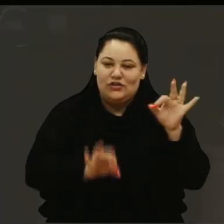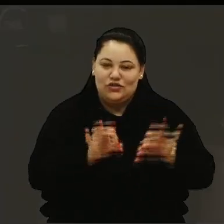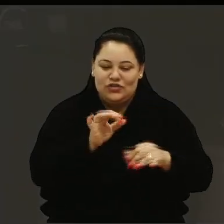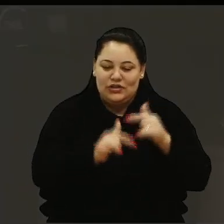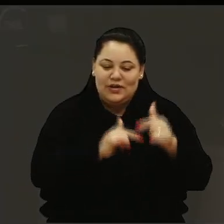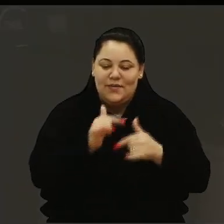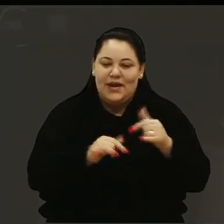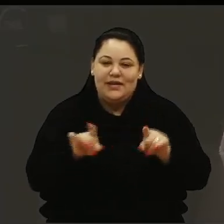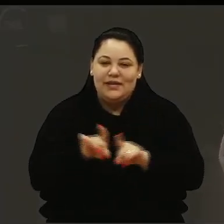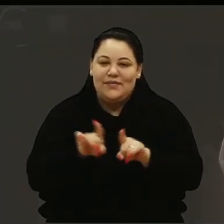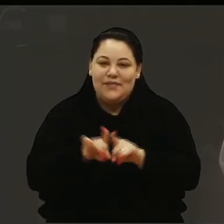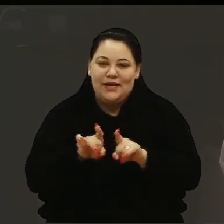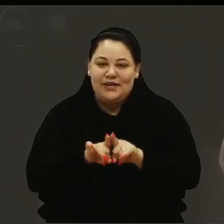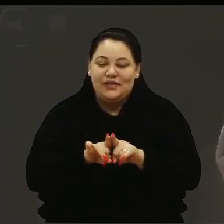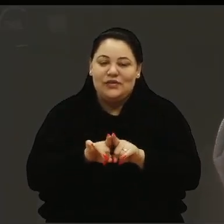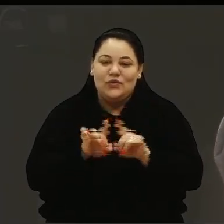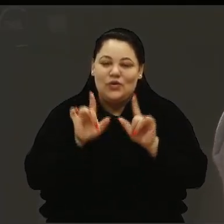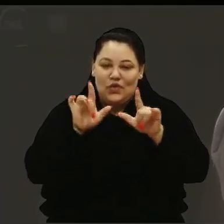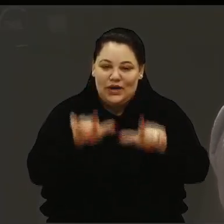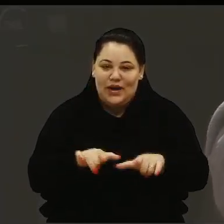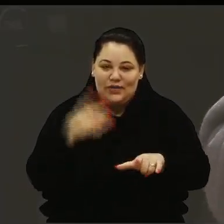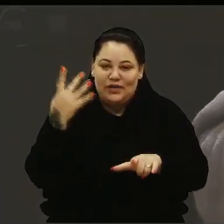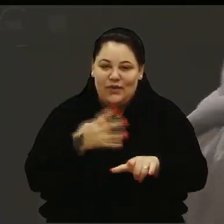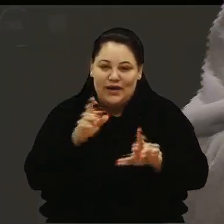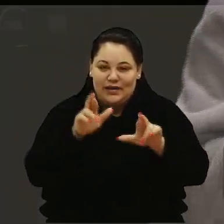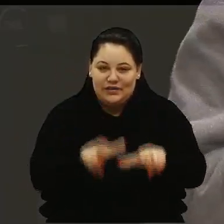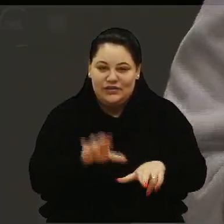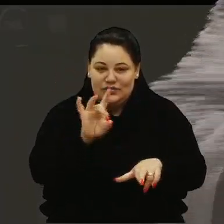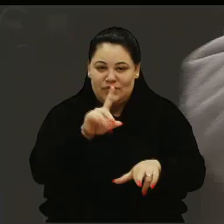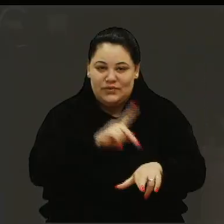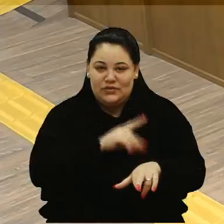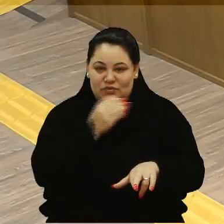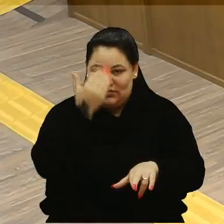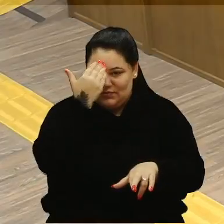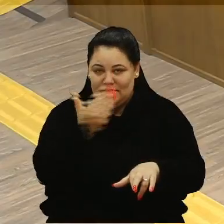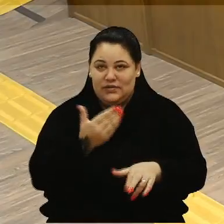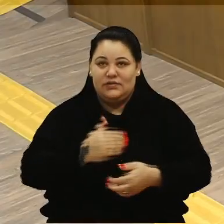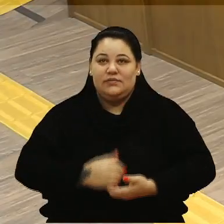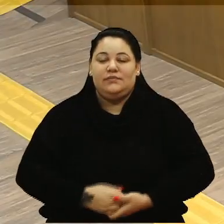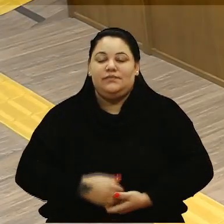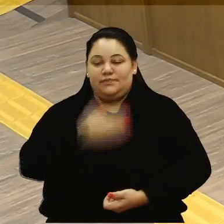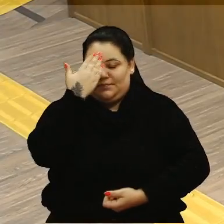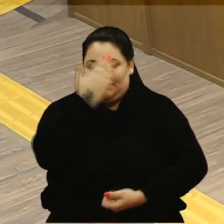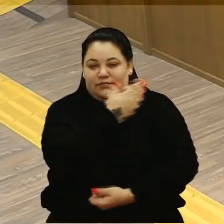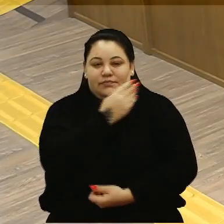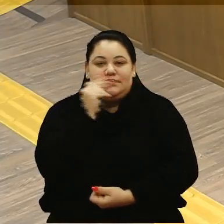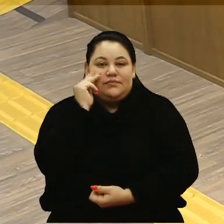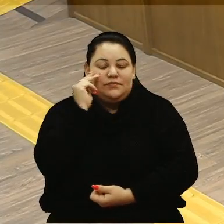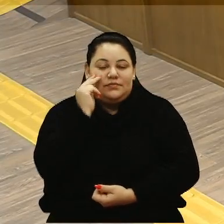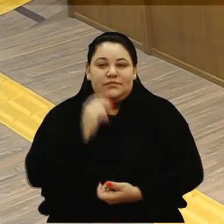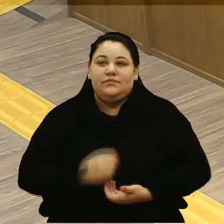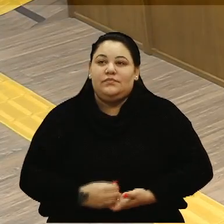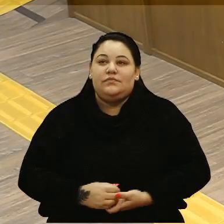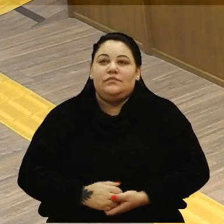Tribunal Regional do Trabalho da 4ª Região. É isso, presidente. Muito obrigado. Obrigado, vereador Cláudio Libardi.